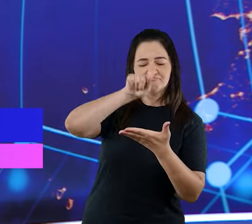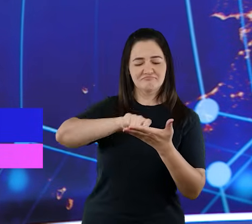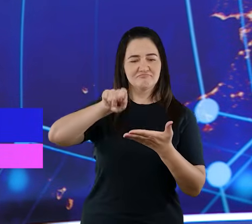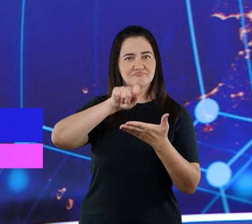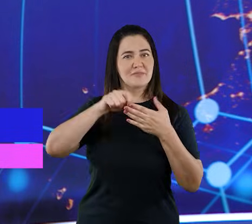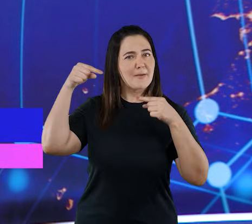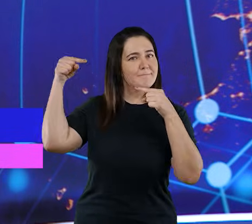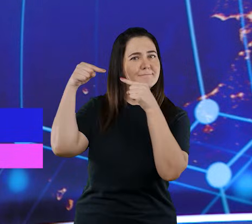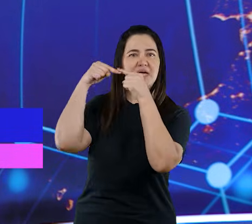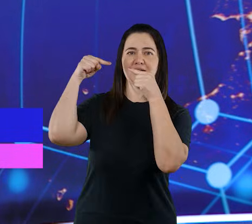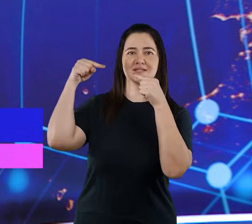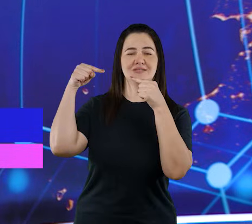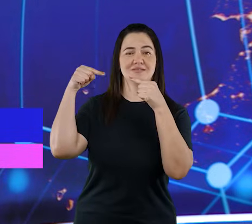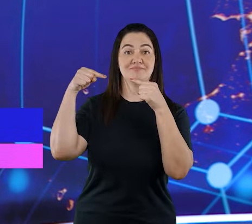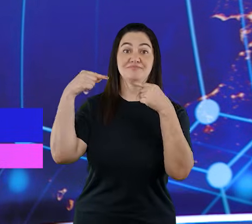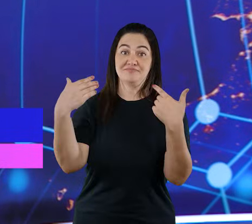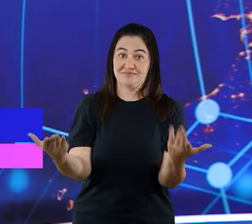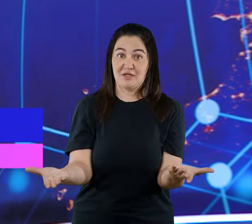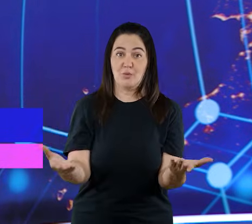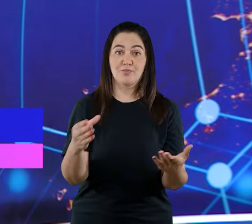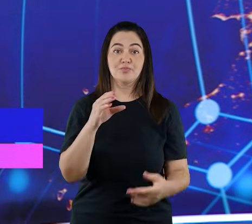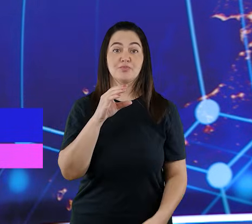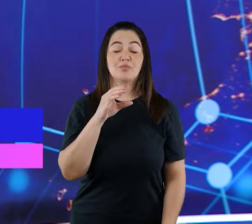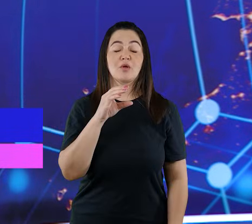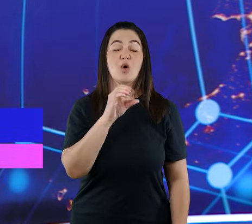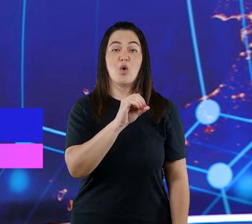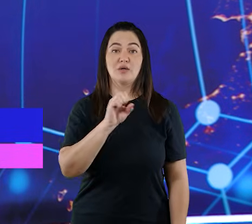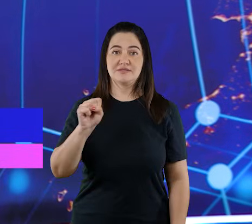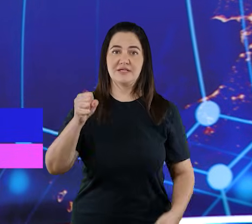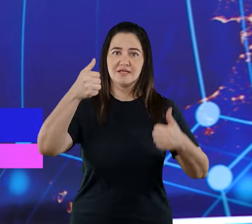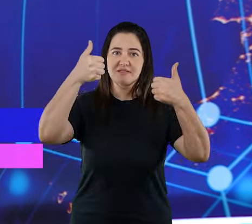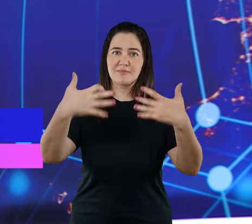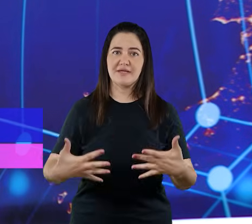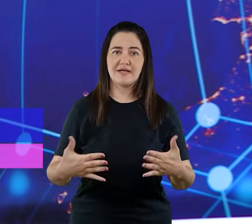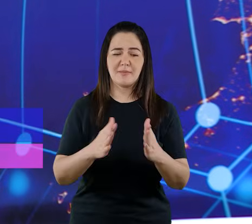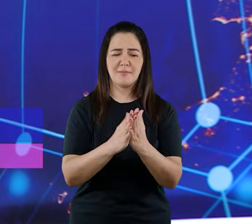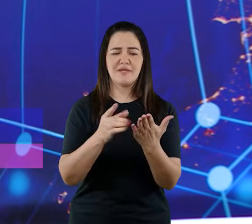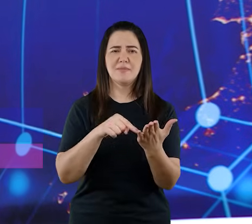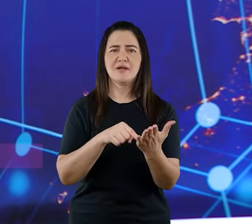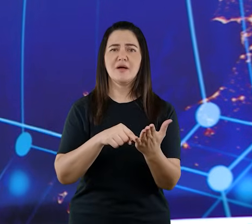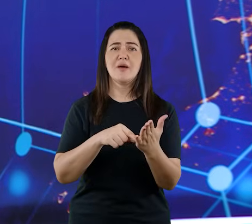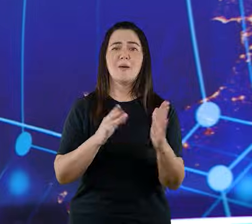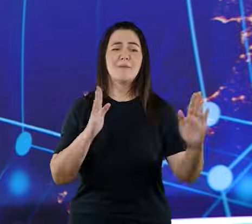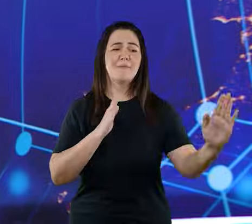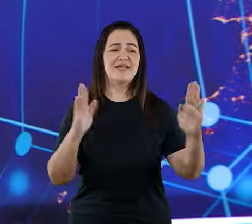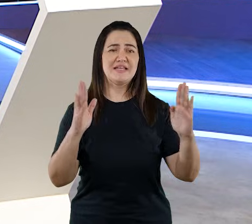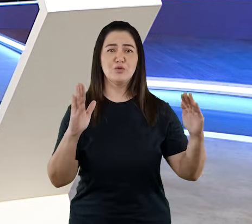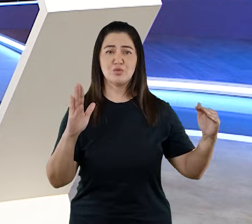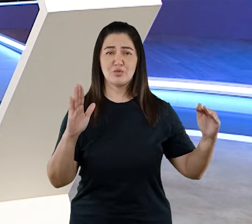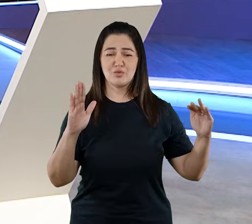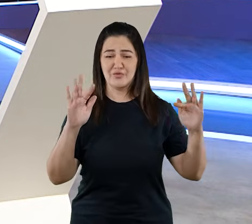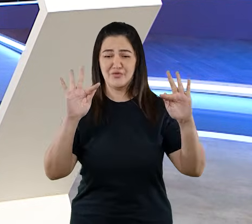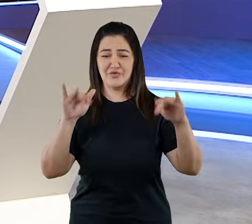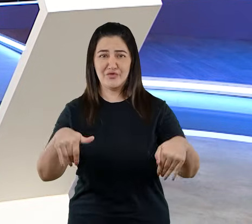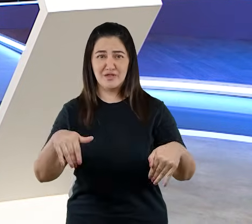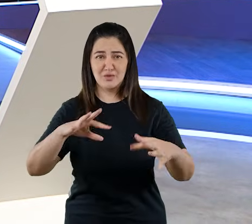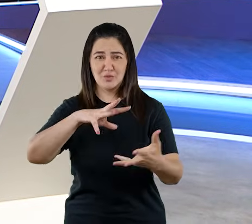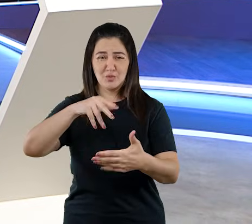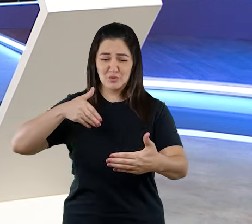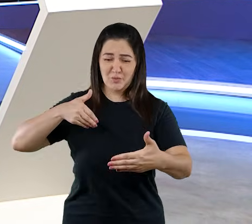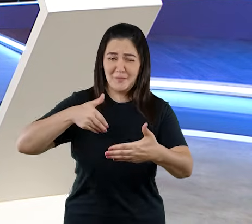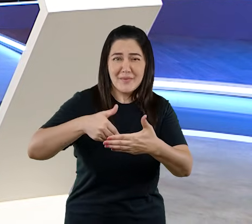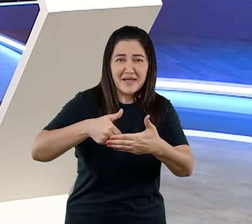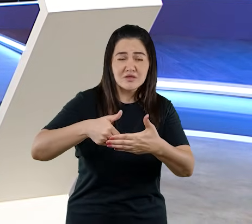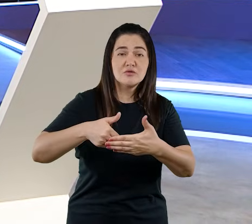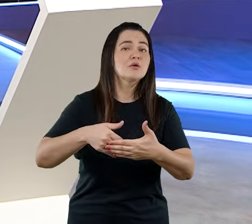29, fica claro que no momento final da história, o dom profético se manifestaria uma vez mais. Então,